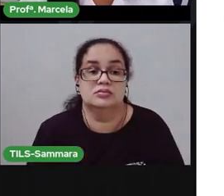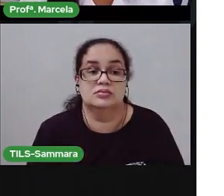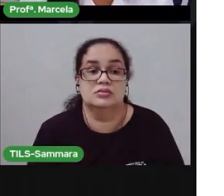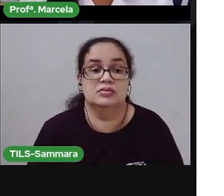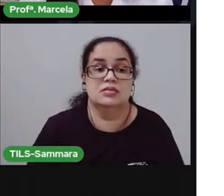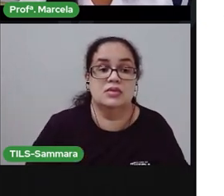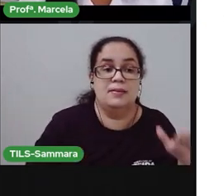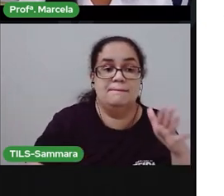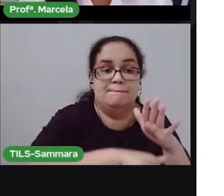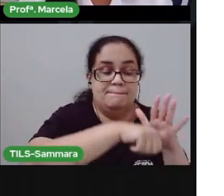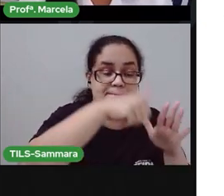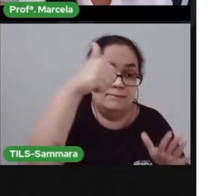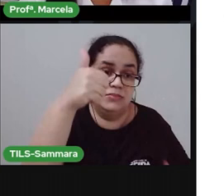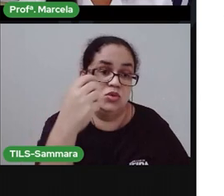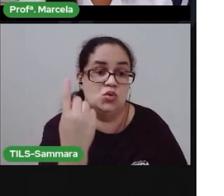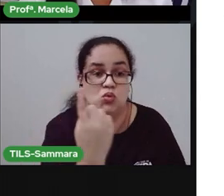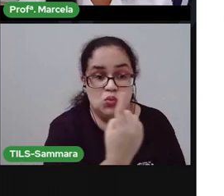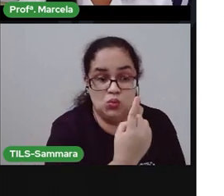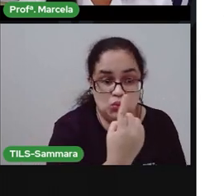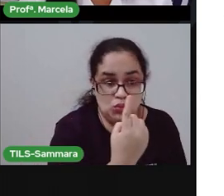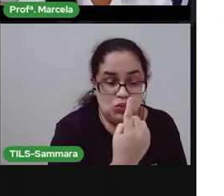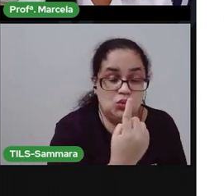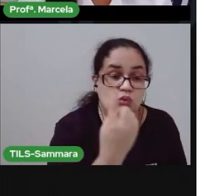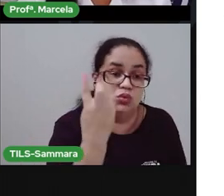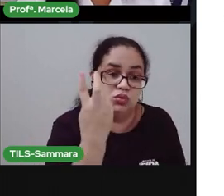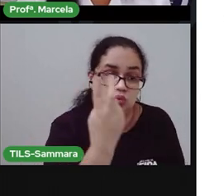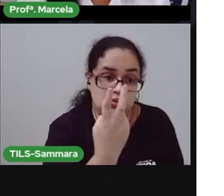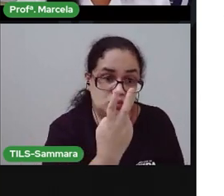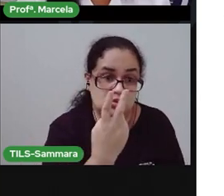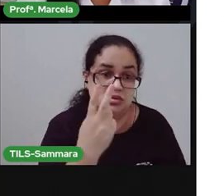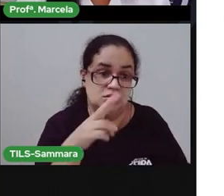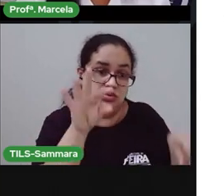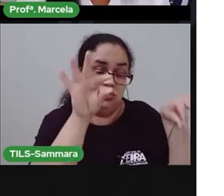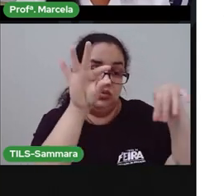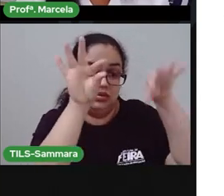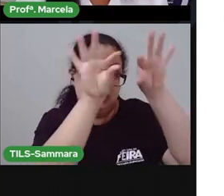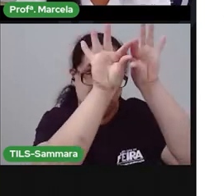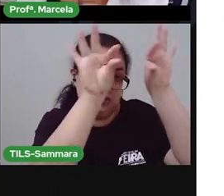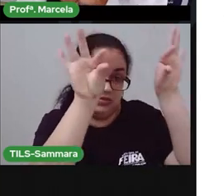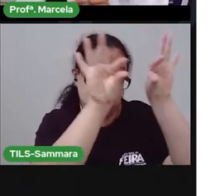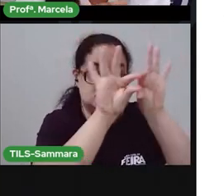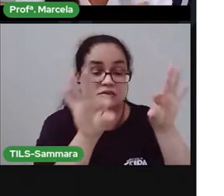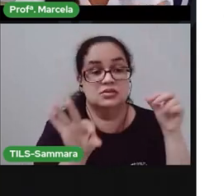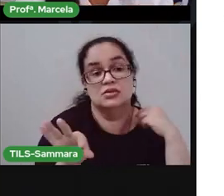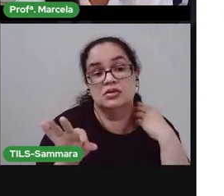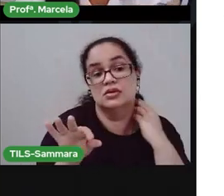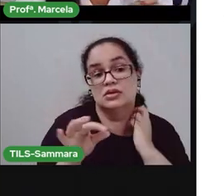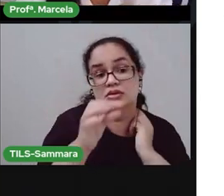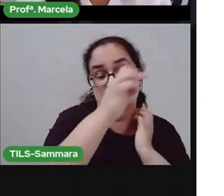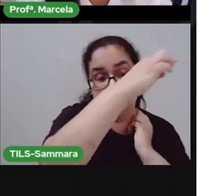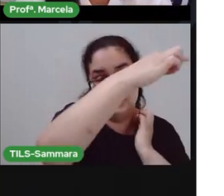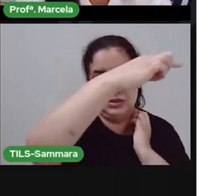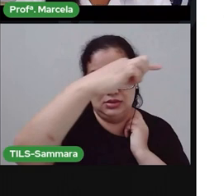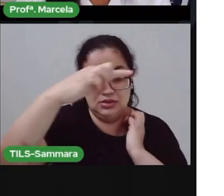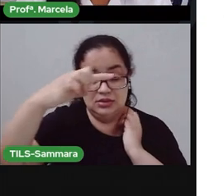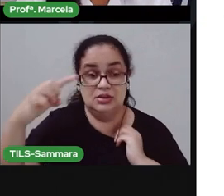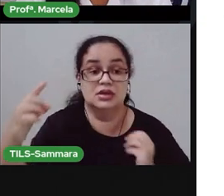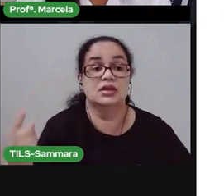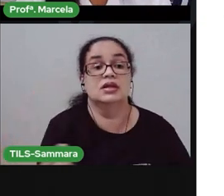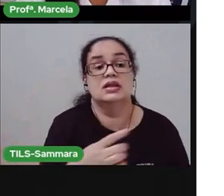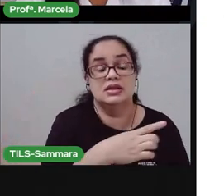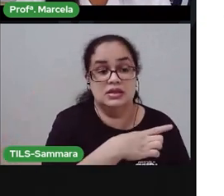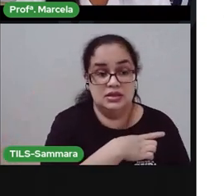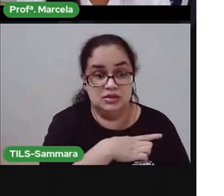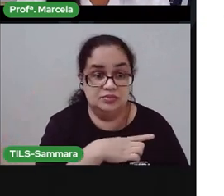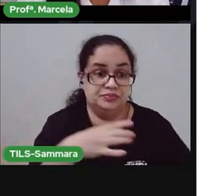Nessa primeira estrofe aqui tem um, dois versos. Os versos são as linhas que compõem